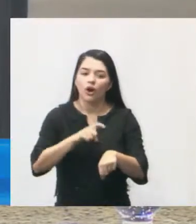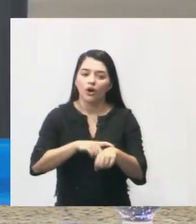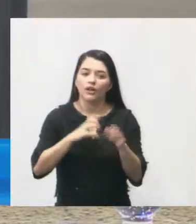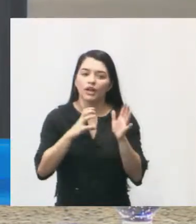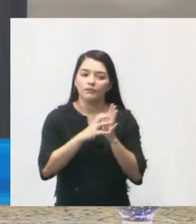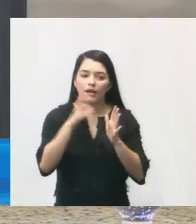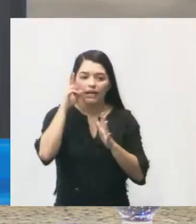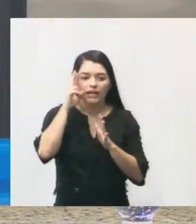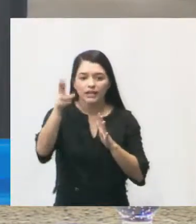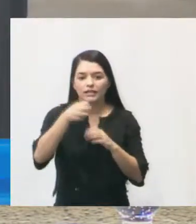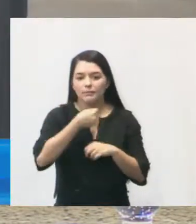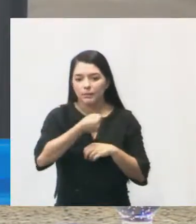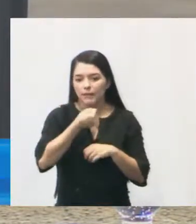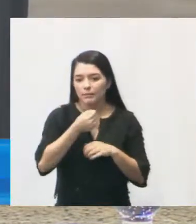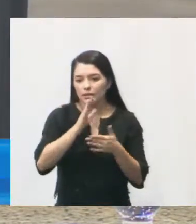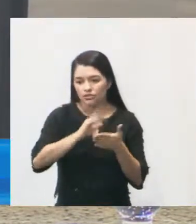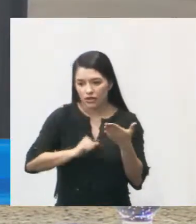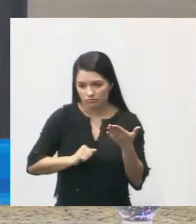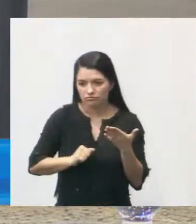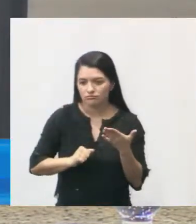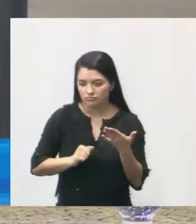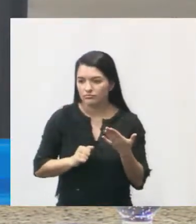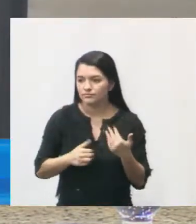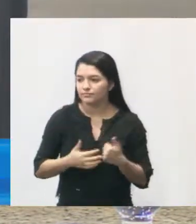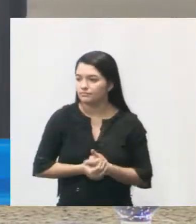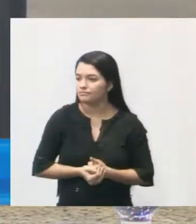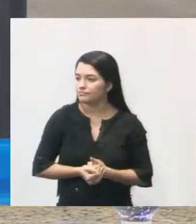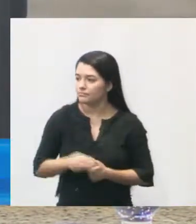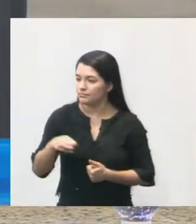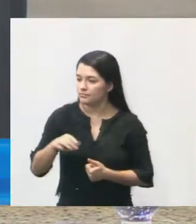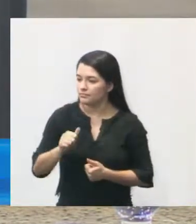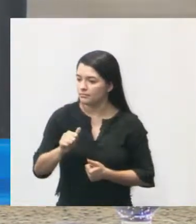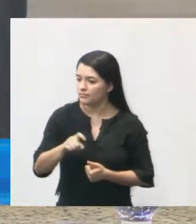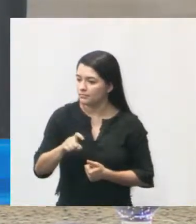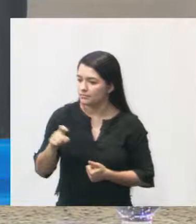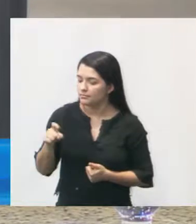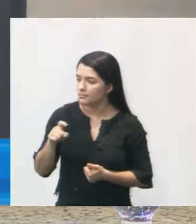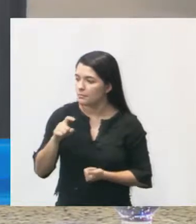ok, senhor presidente. Vereador Max da Mata.